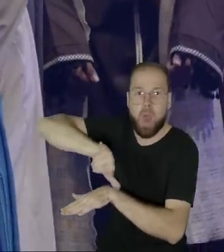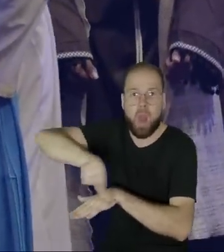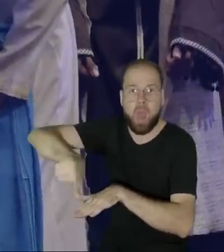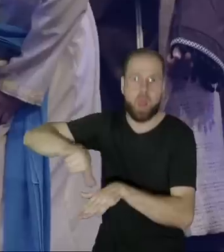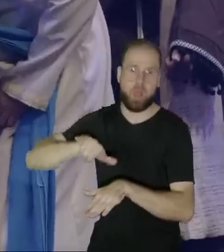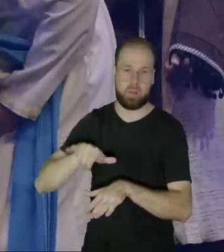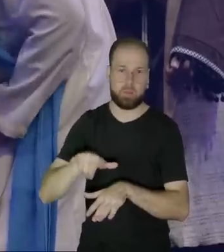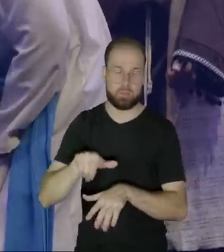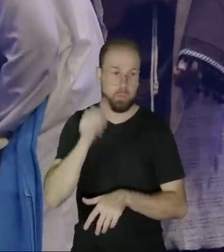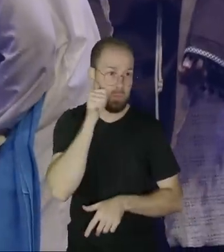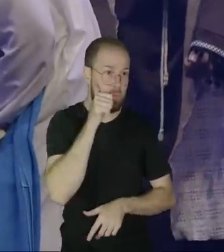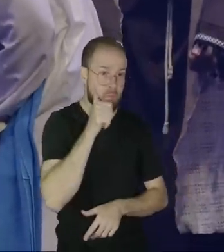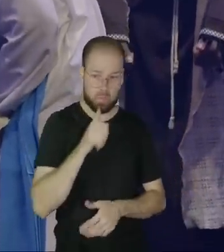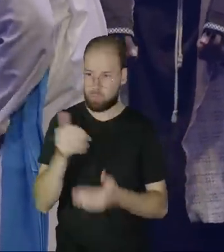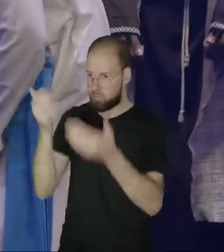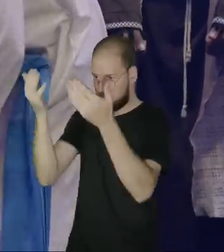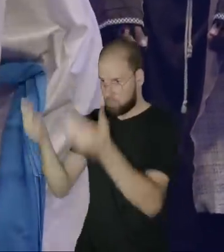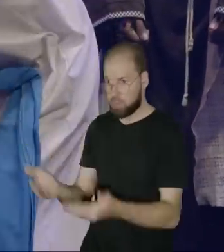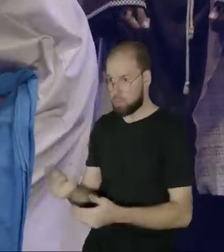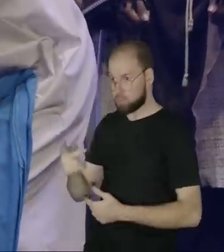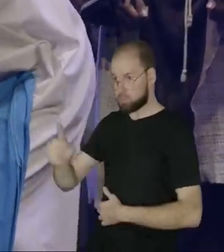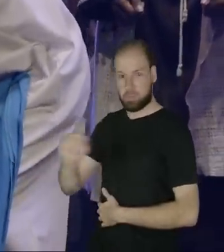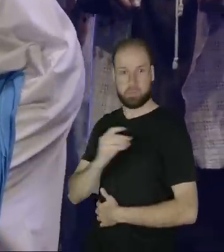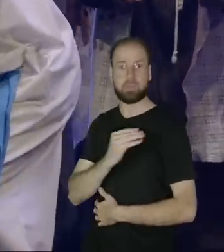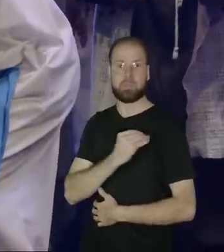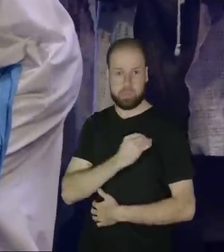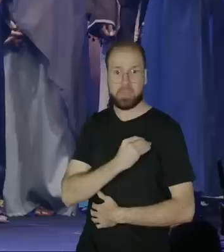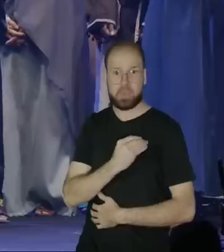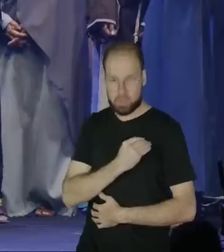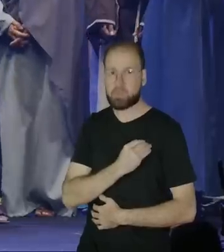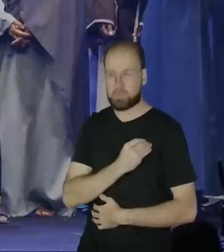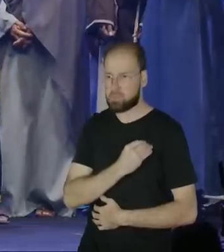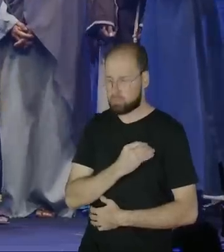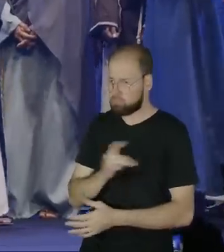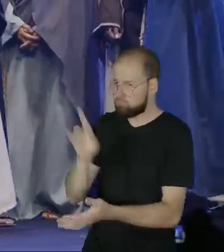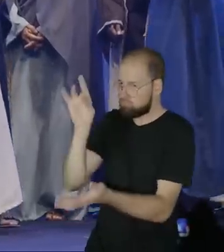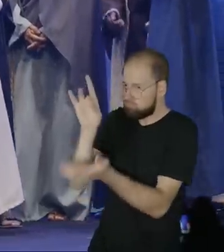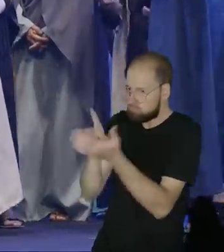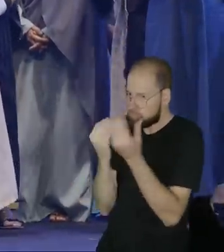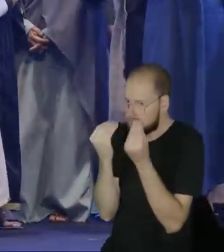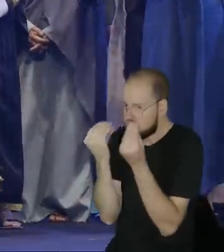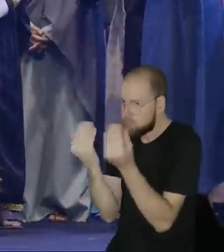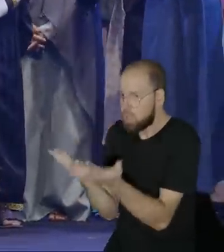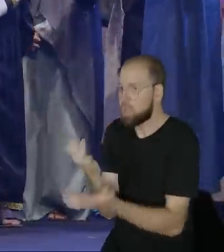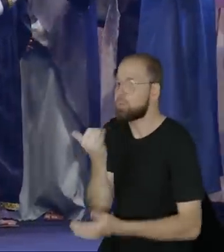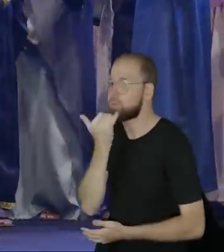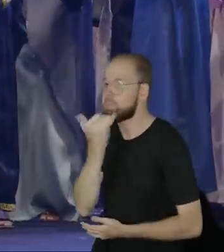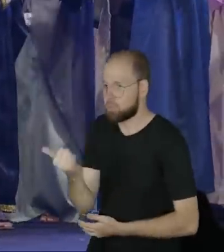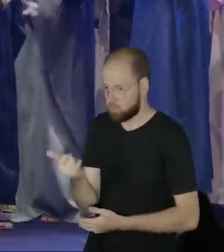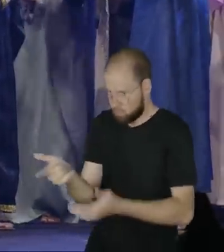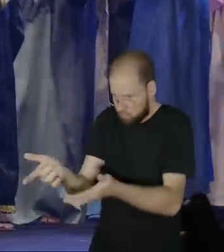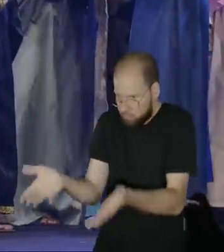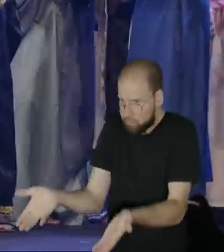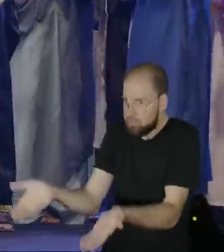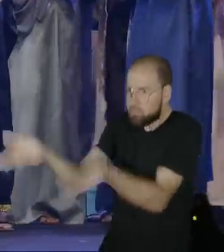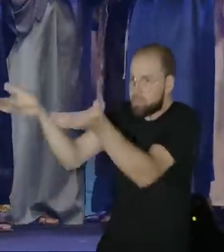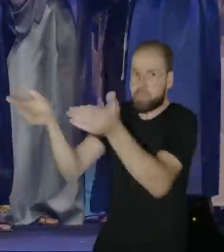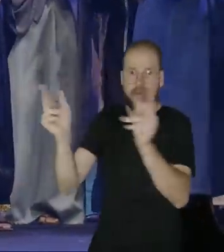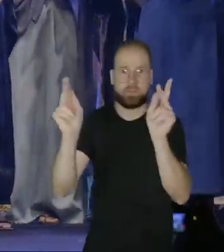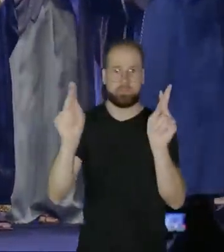Mulher, os teus pecados, eles estão perdoados. Vai em paz.